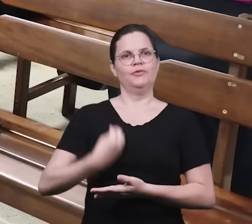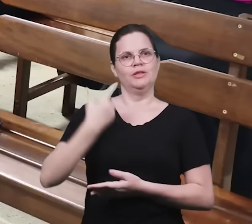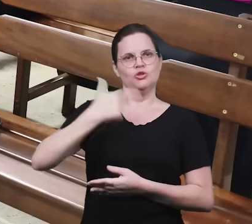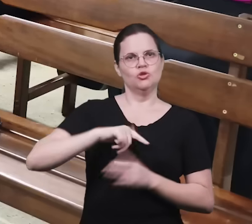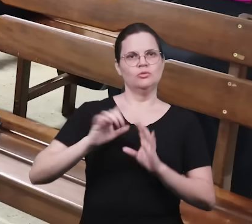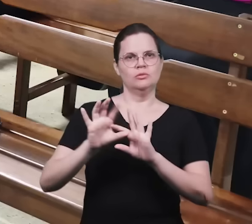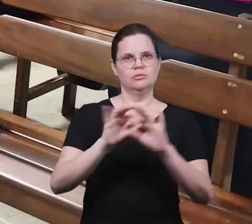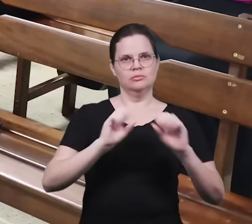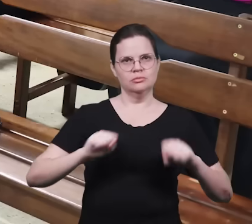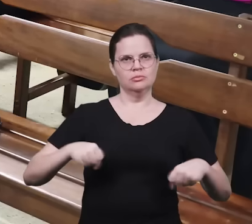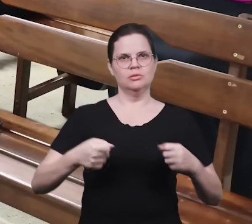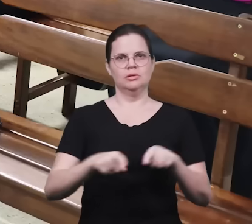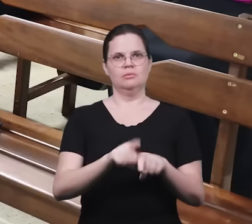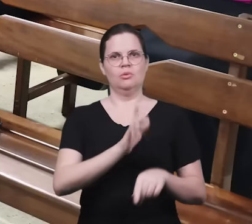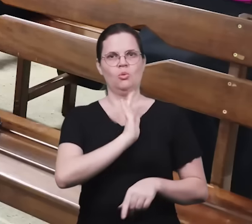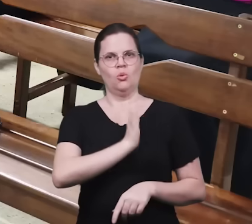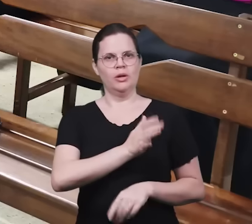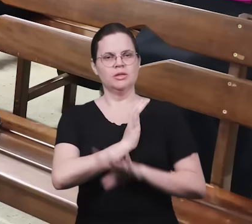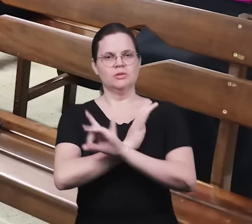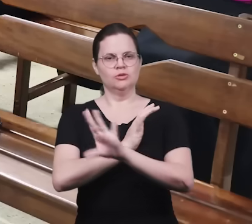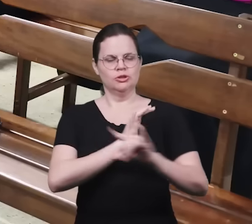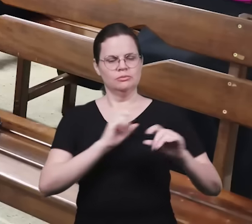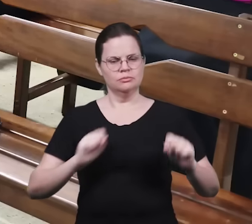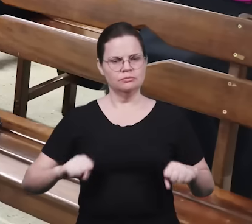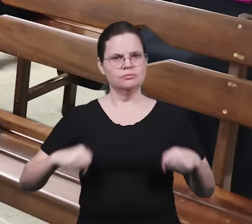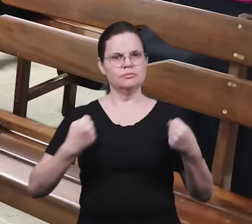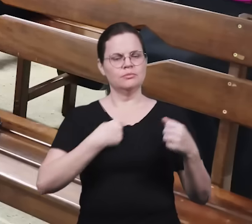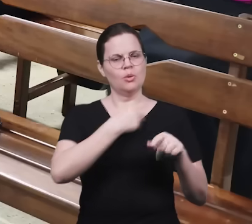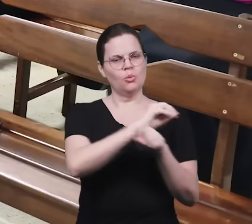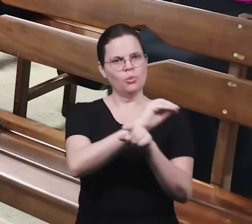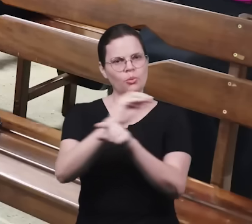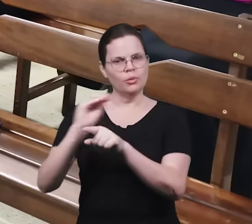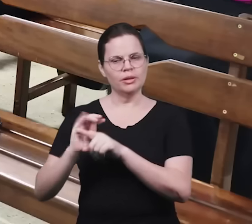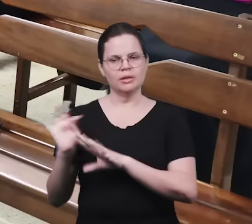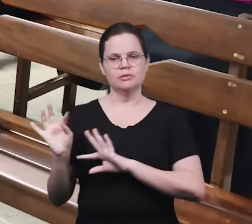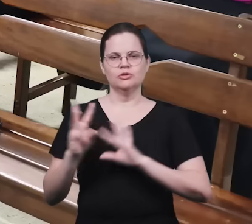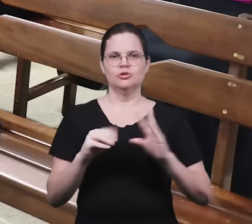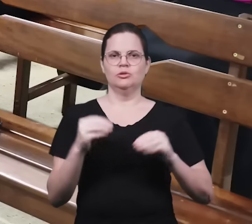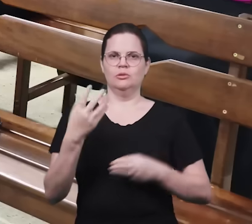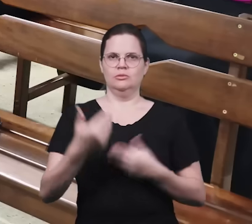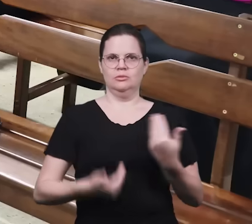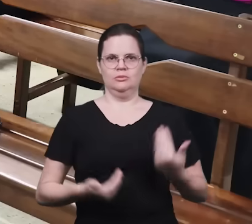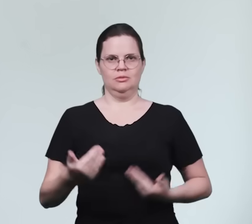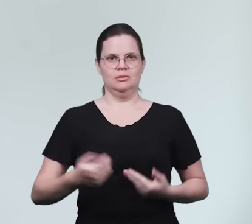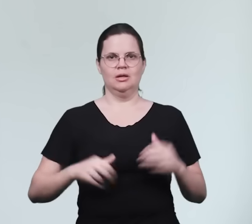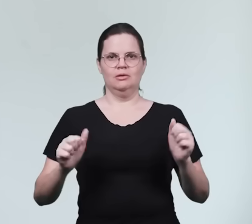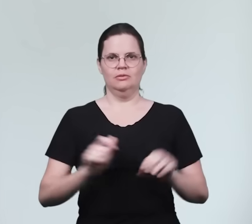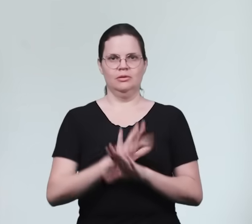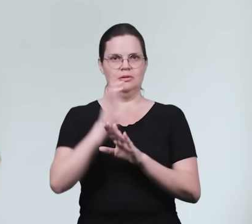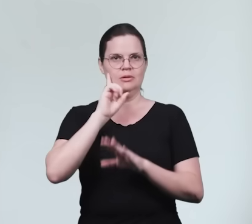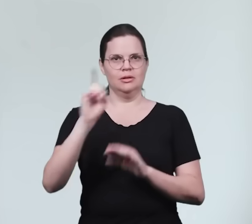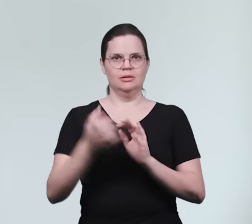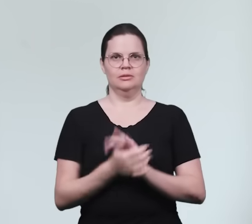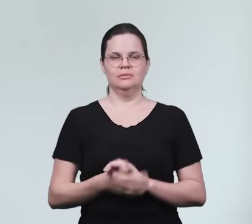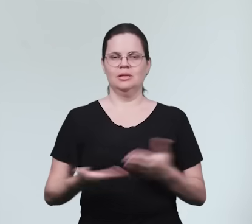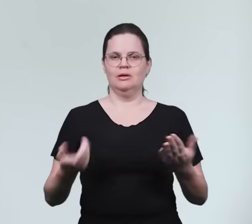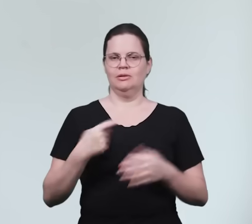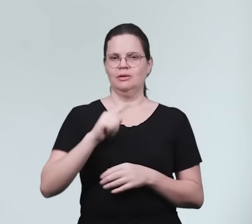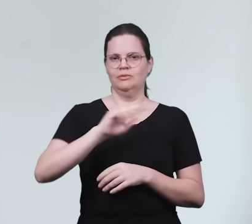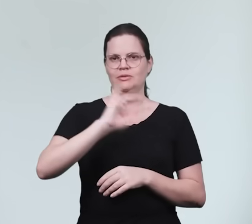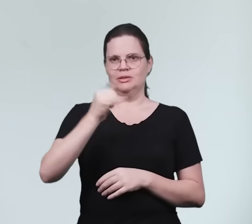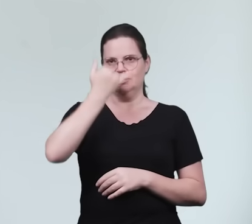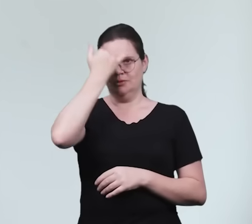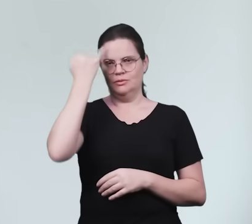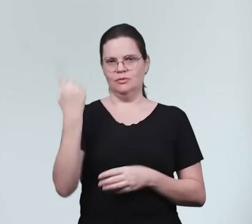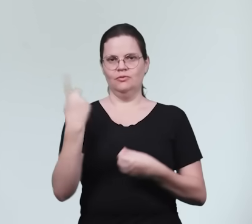renovando vidas, fortalecendo corações e confirmando o seu cuidado para com a sua igreja. Glória a Deus! Irmão Jorge, é